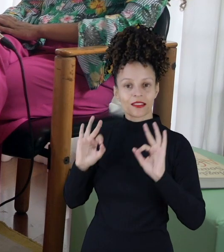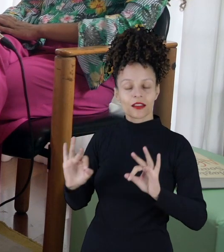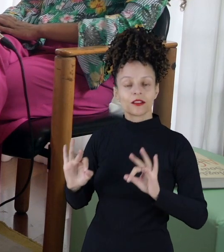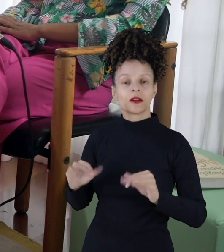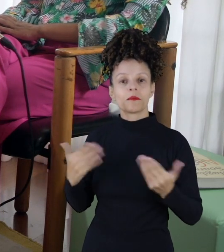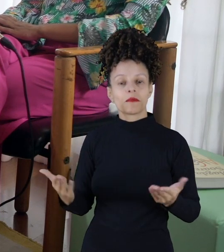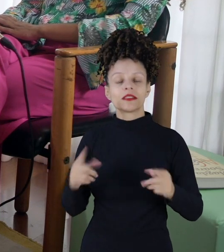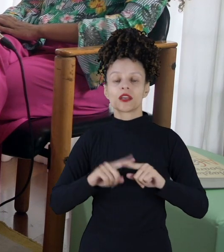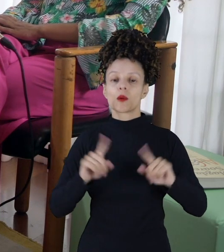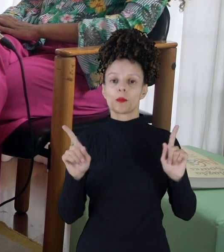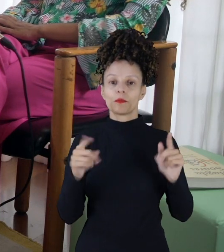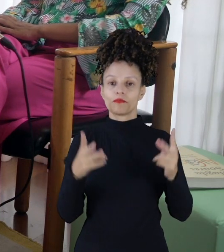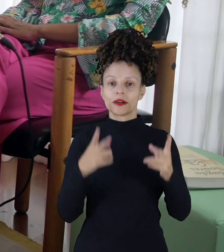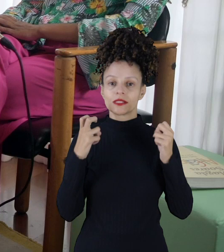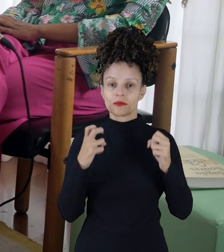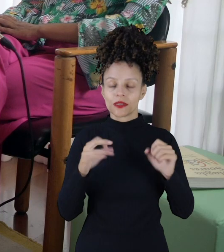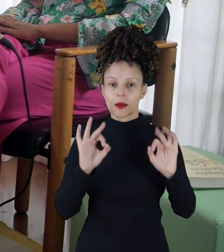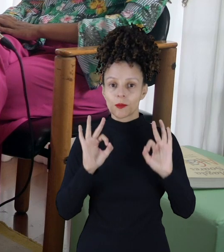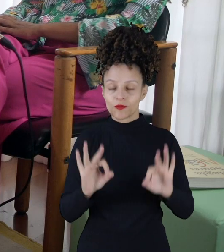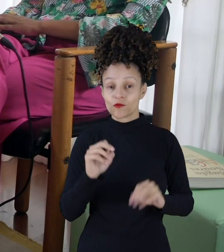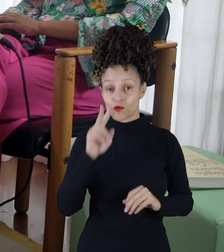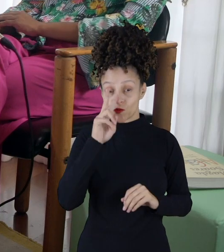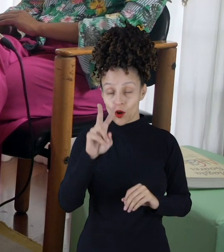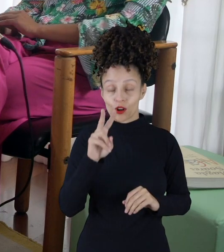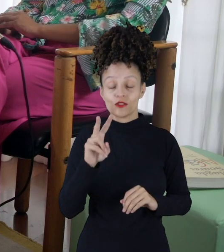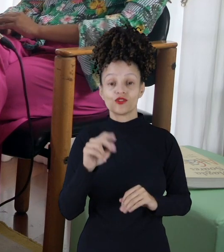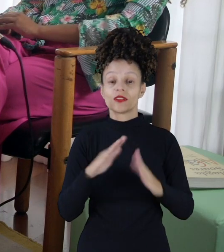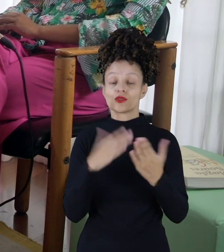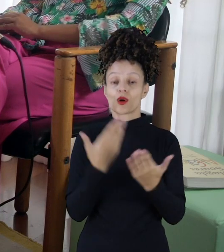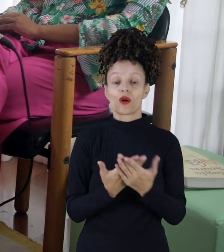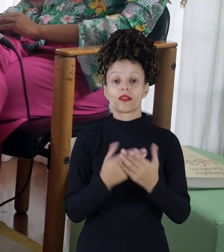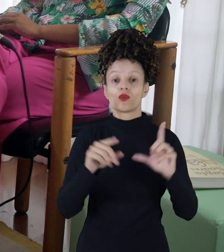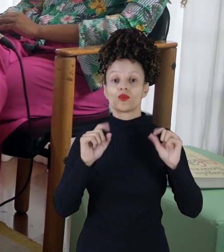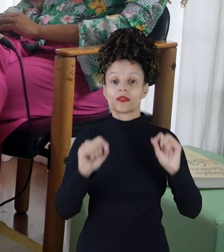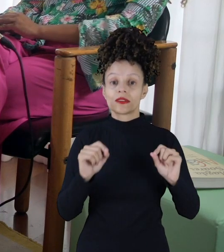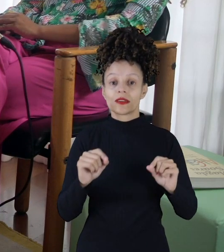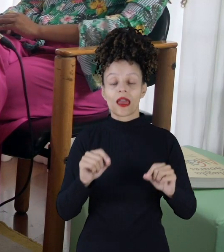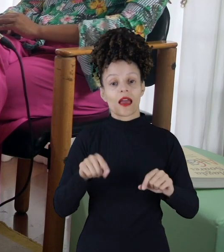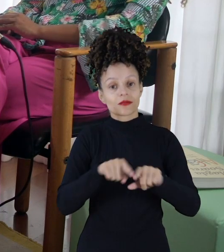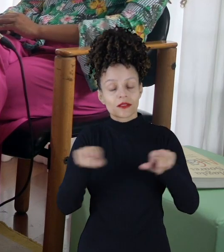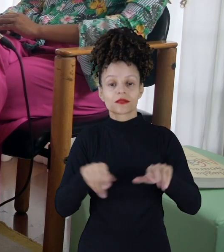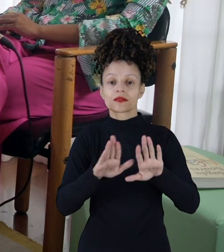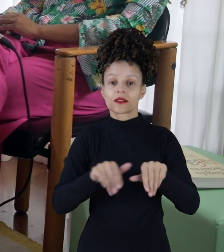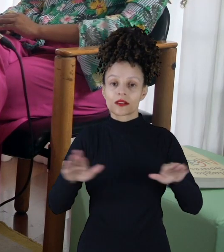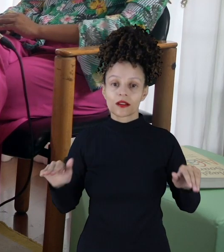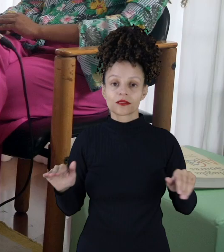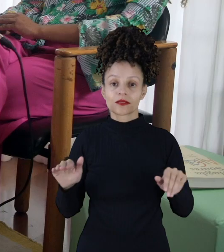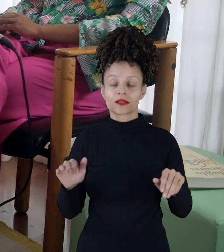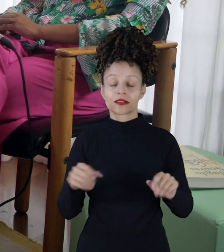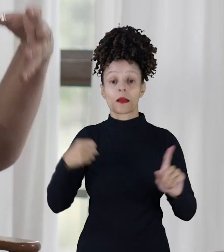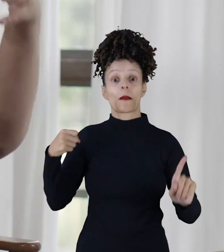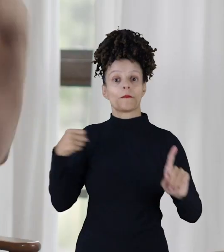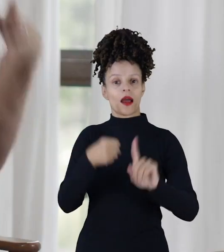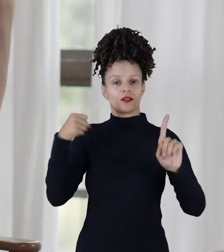bem. Mas o que eu percebia bem forte nas escolas é o quanto essas